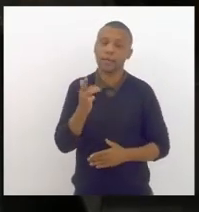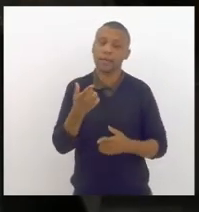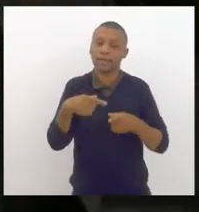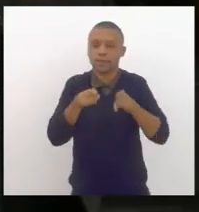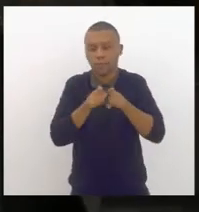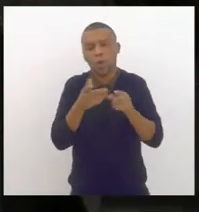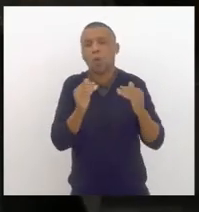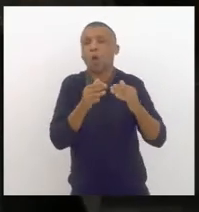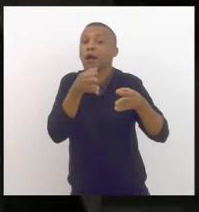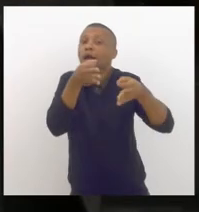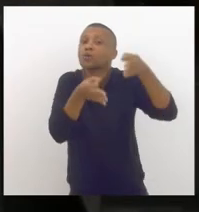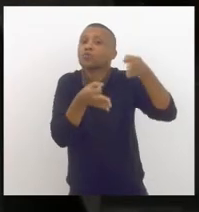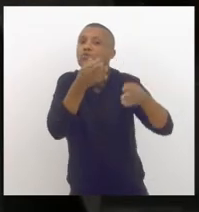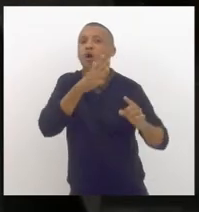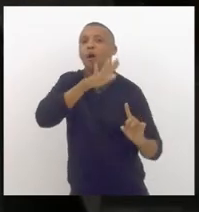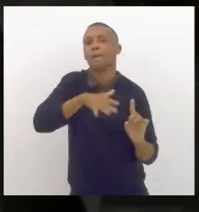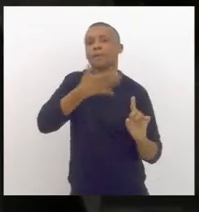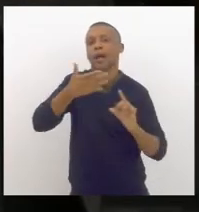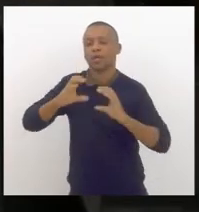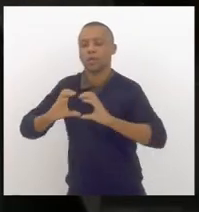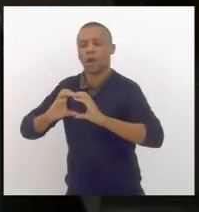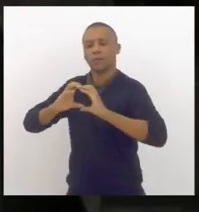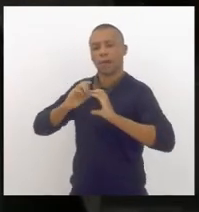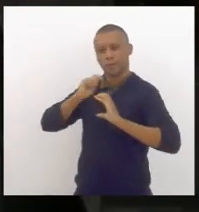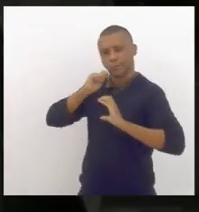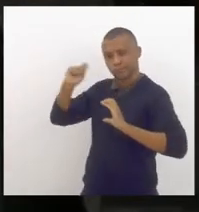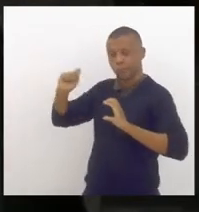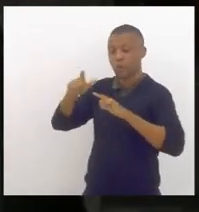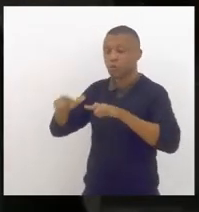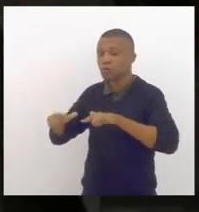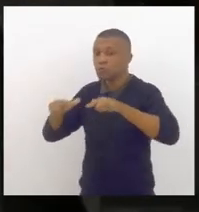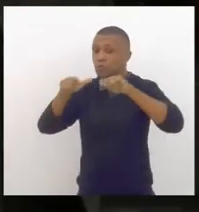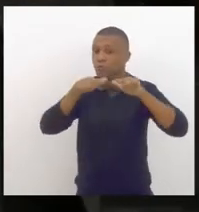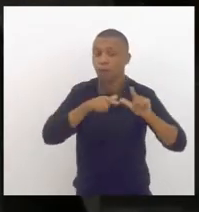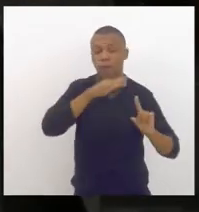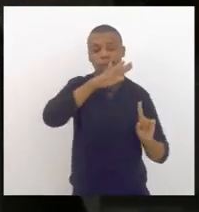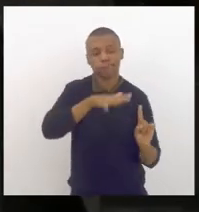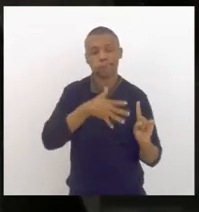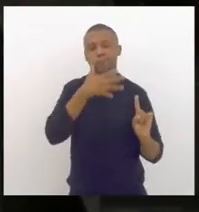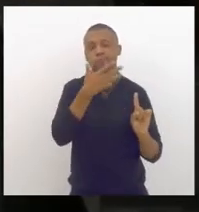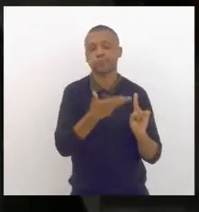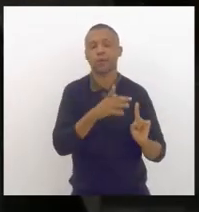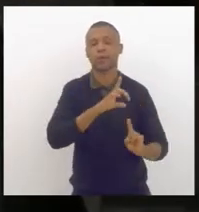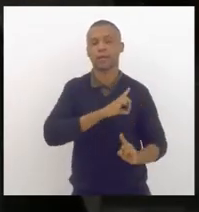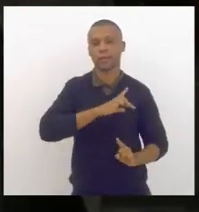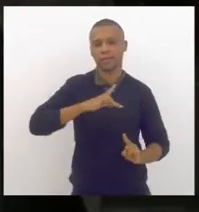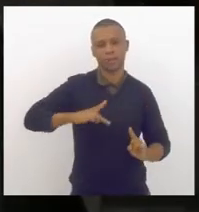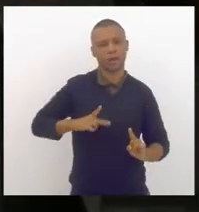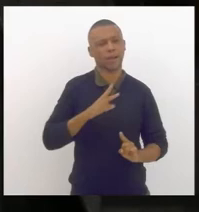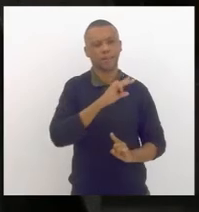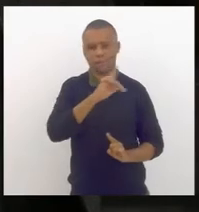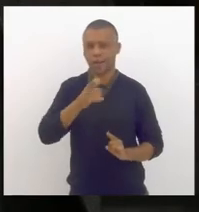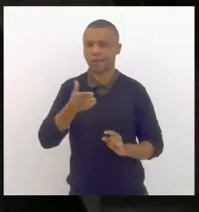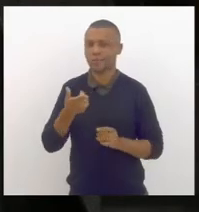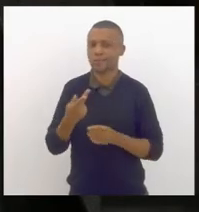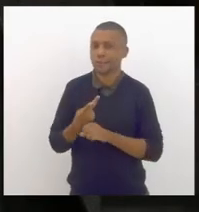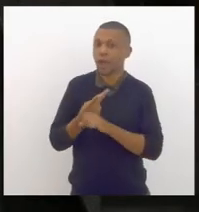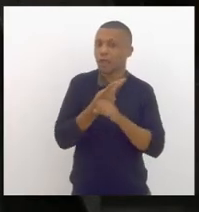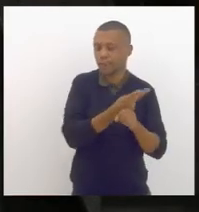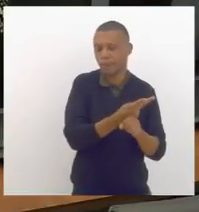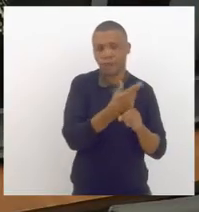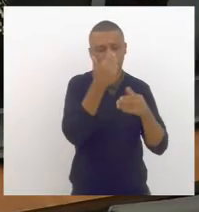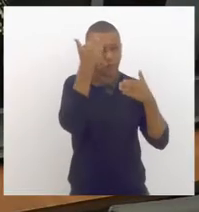homenagem à medalha e o diploma que a nobre defensora irá receber. Muito obrigado, senhor